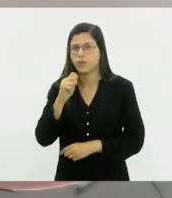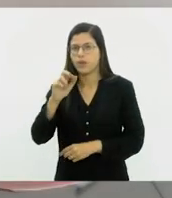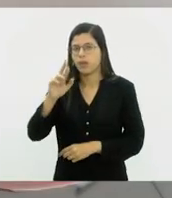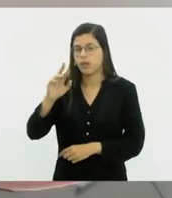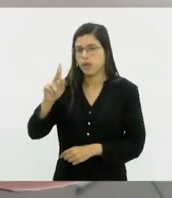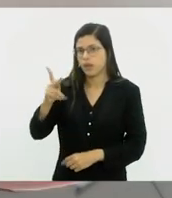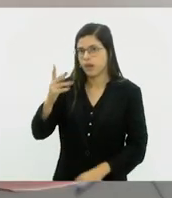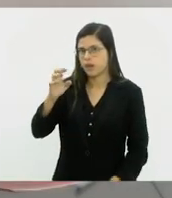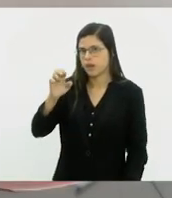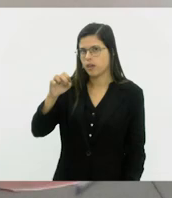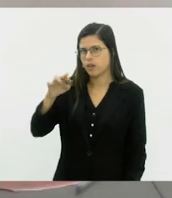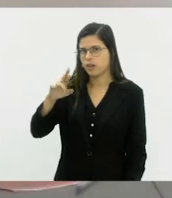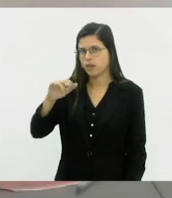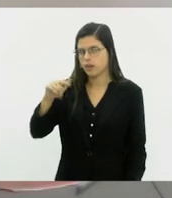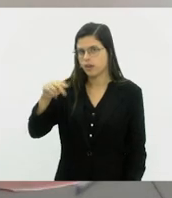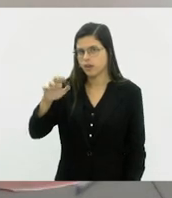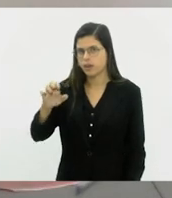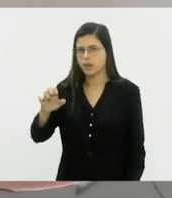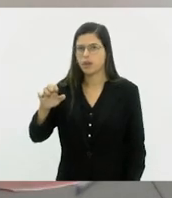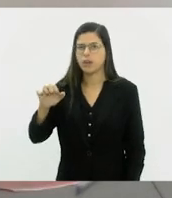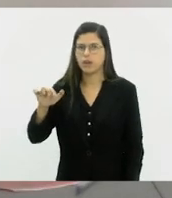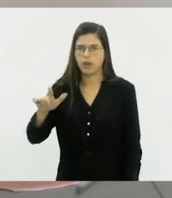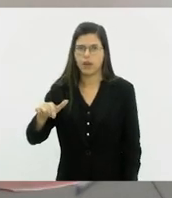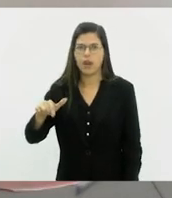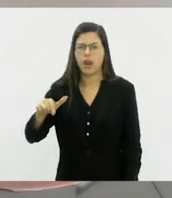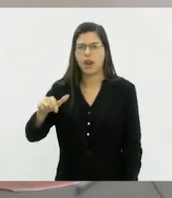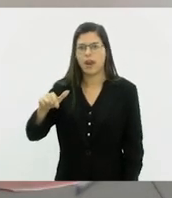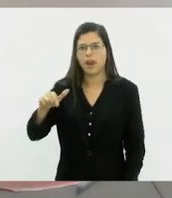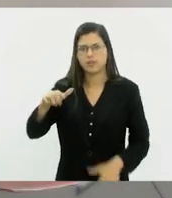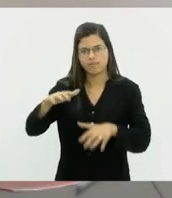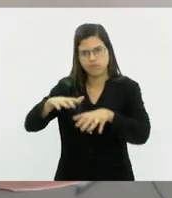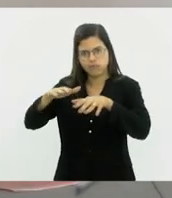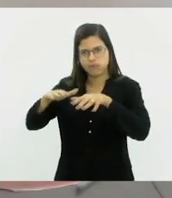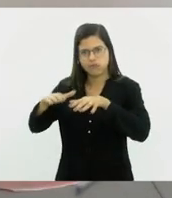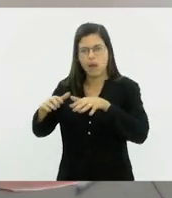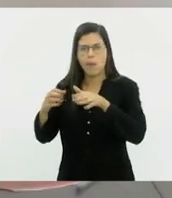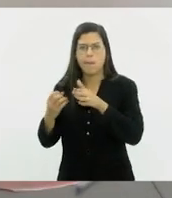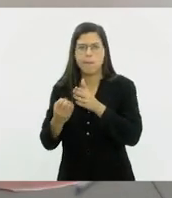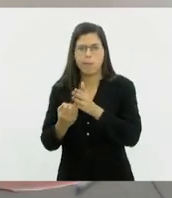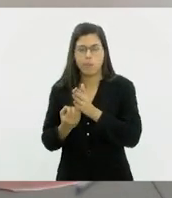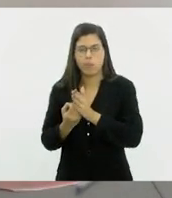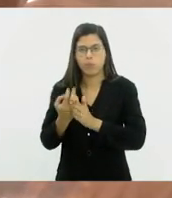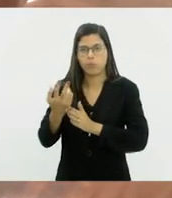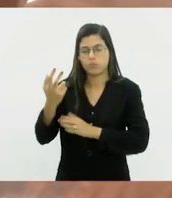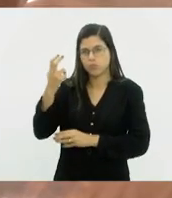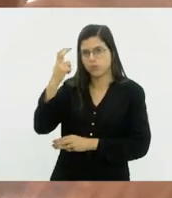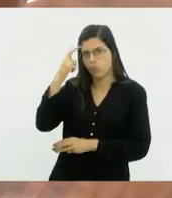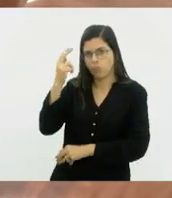Neves que é da Marcha produtor cultural e